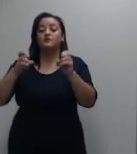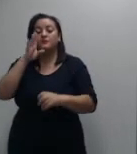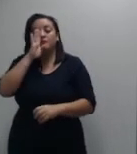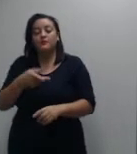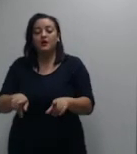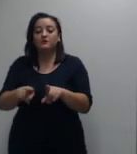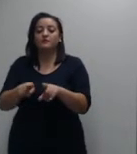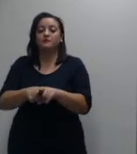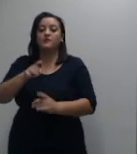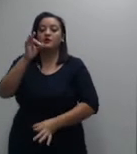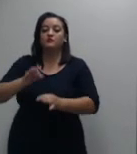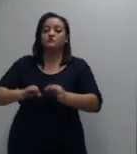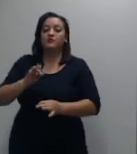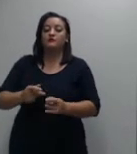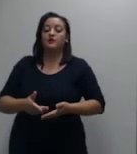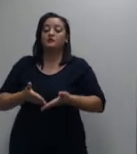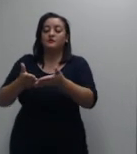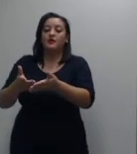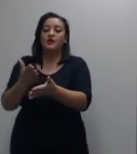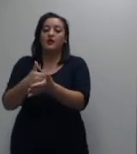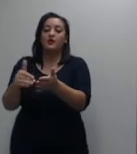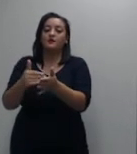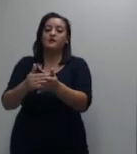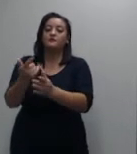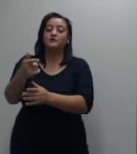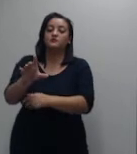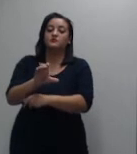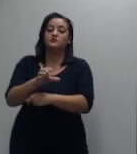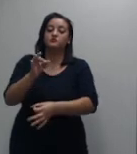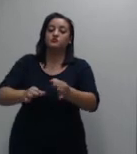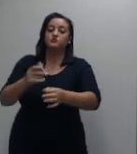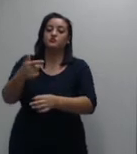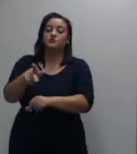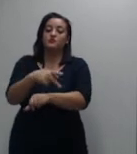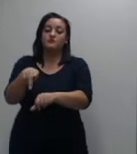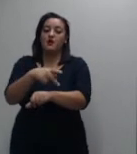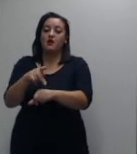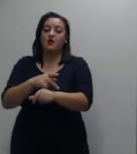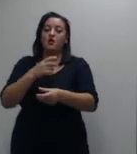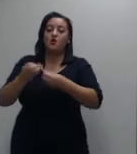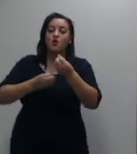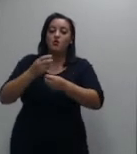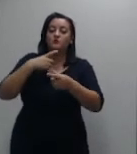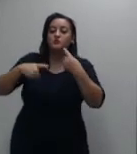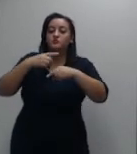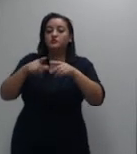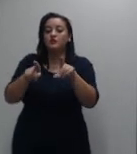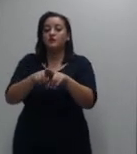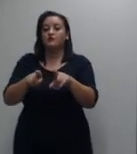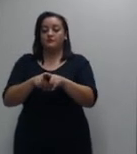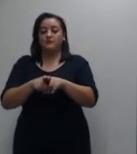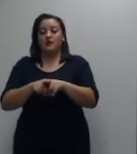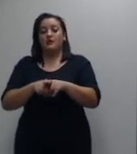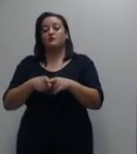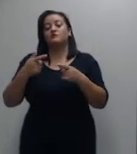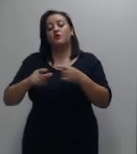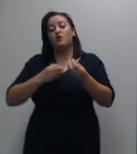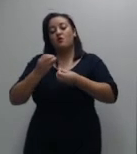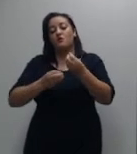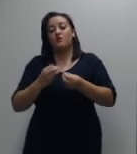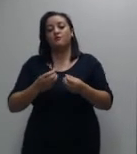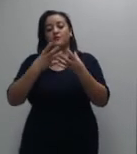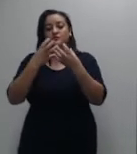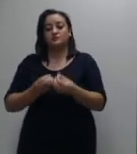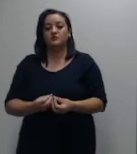julgamento levado pelo pela sujeira por ele disse que o sol valores é em camisa o perante esta